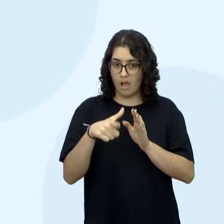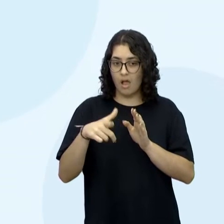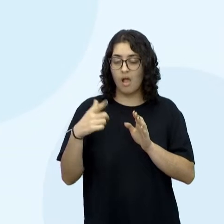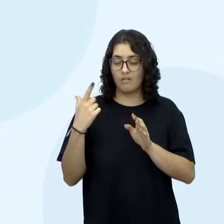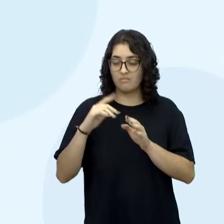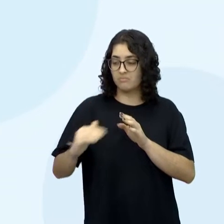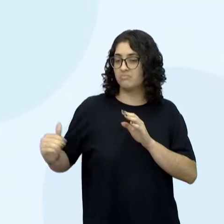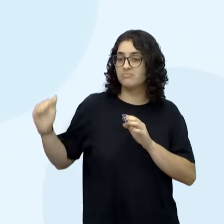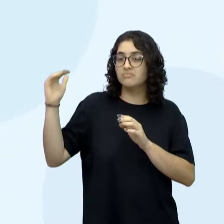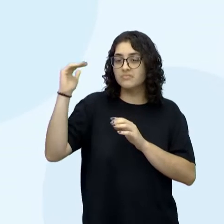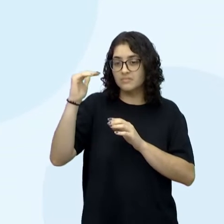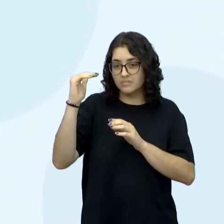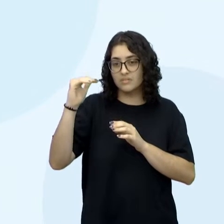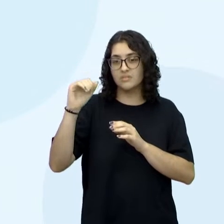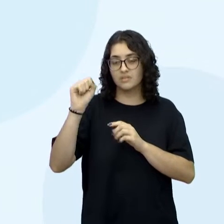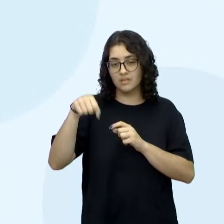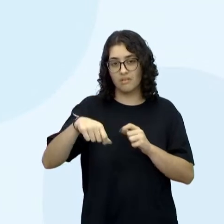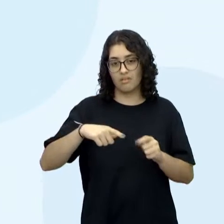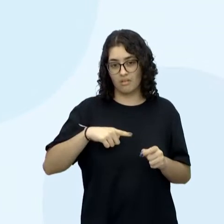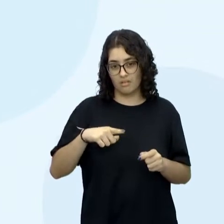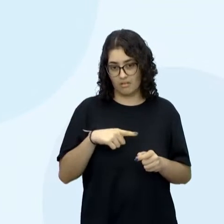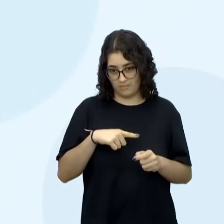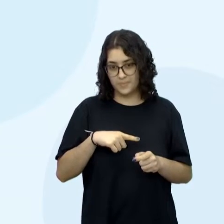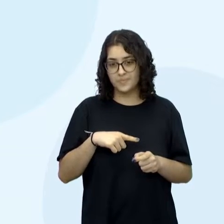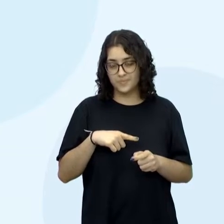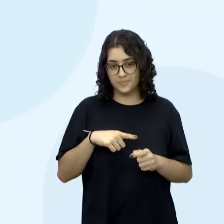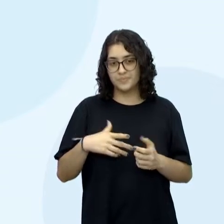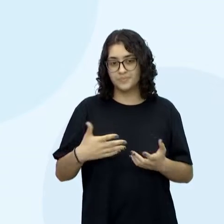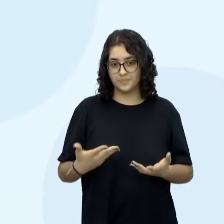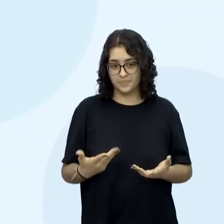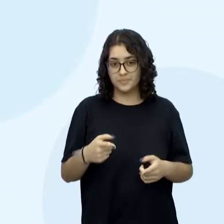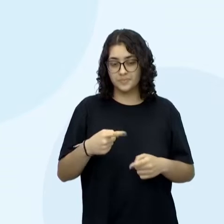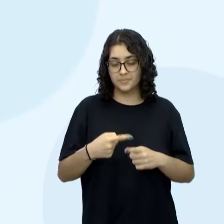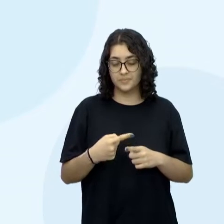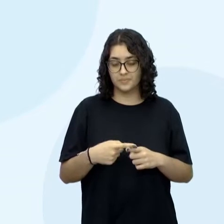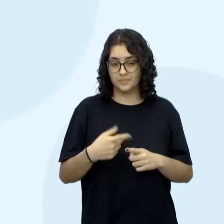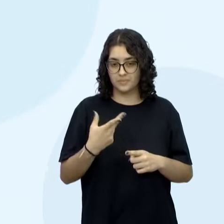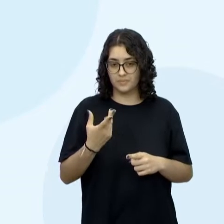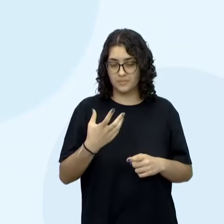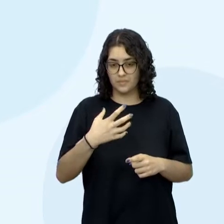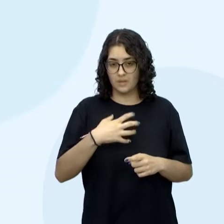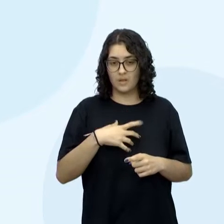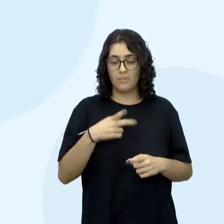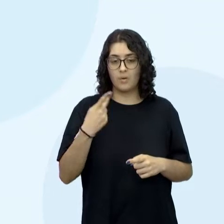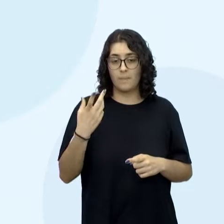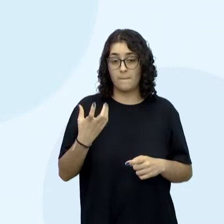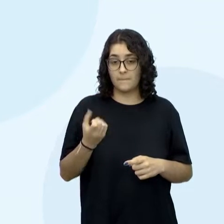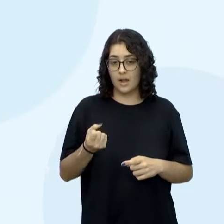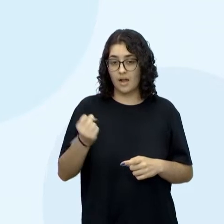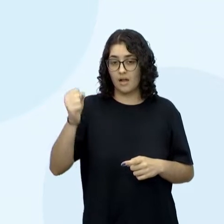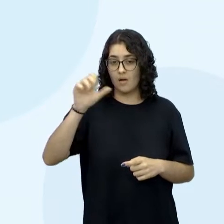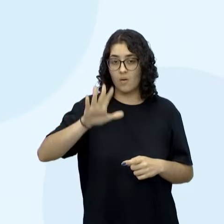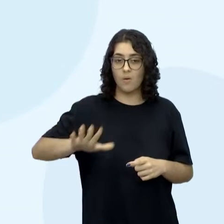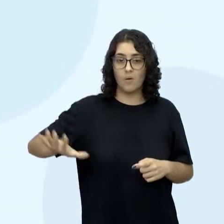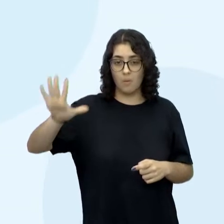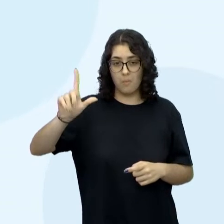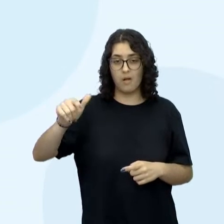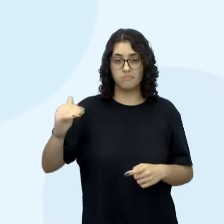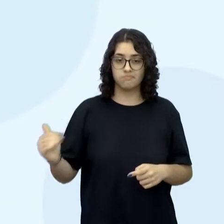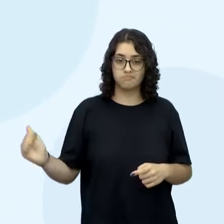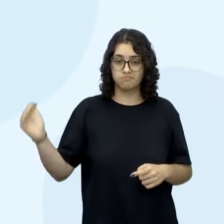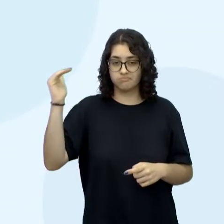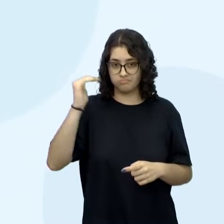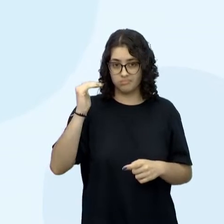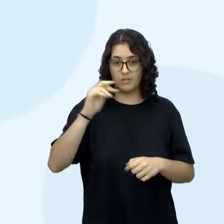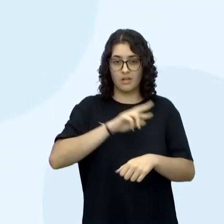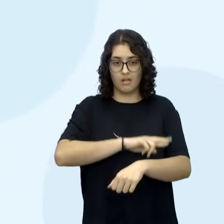acontece, ela realmente está presente e que então, por esse motivo, o branco europeu é sim superior às